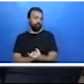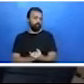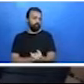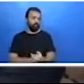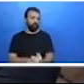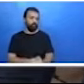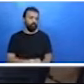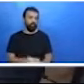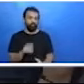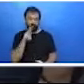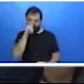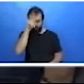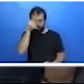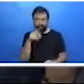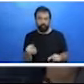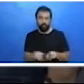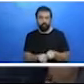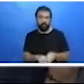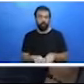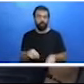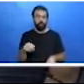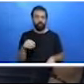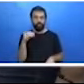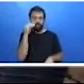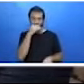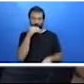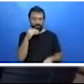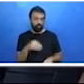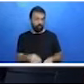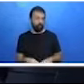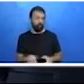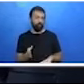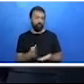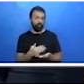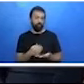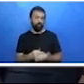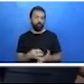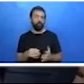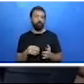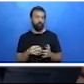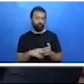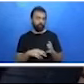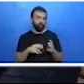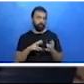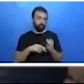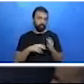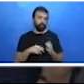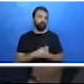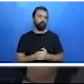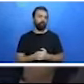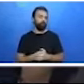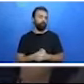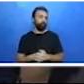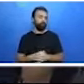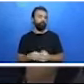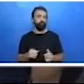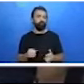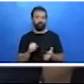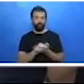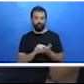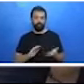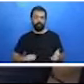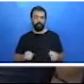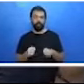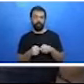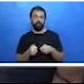dá o ritmo dos poemas. Lemos as páginas 71 e 72. Resolvemos os exercícios,